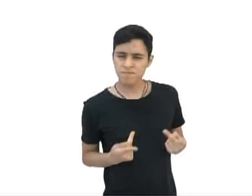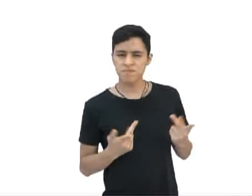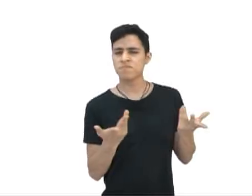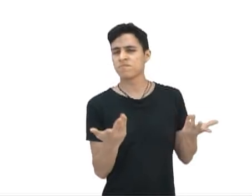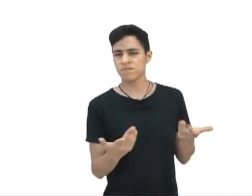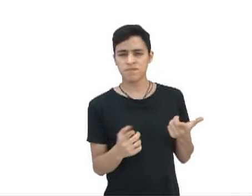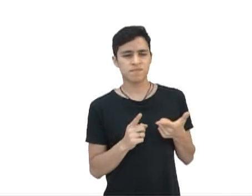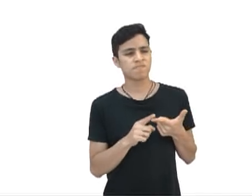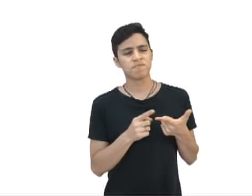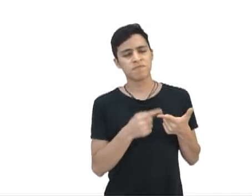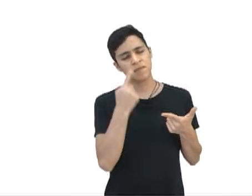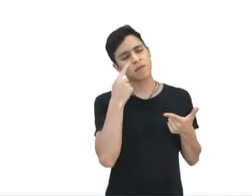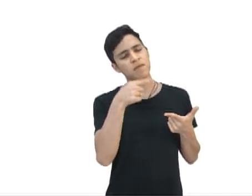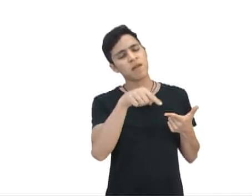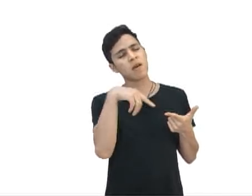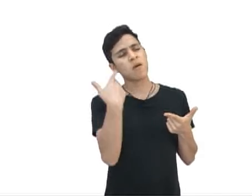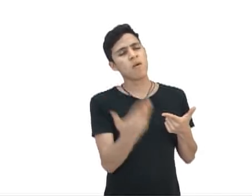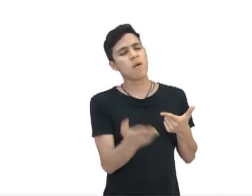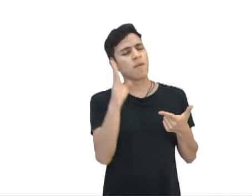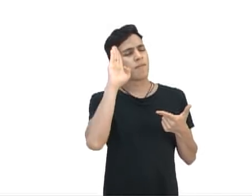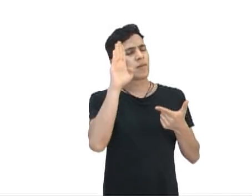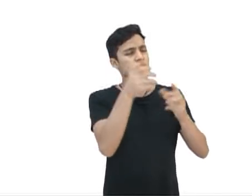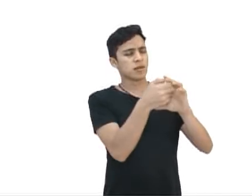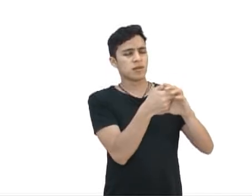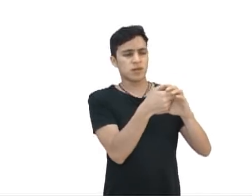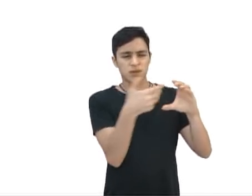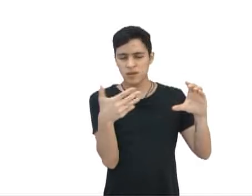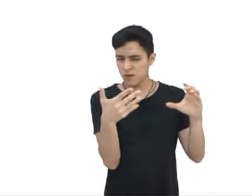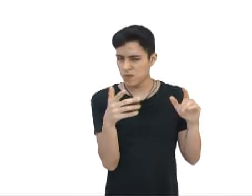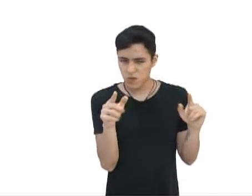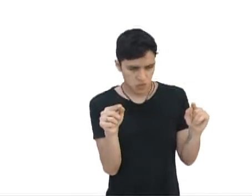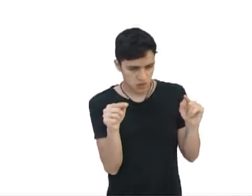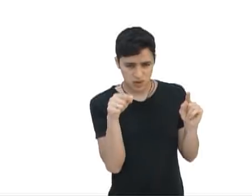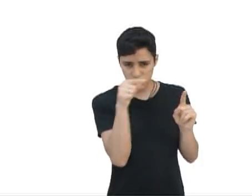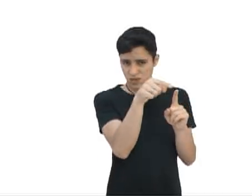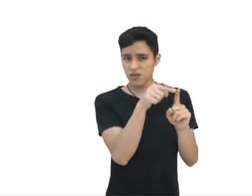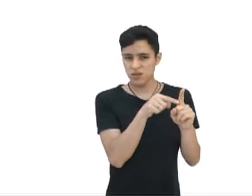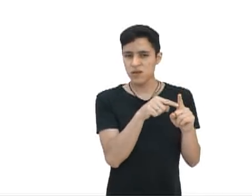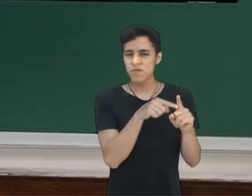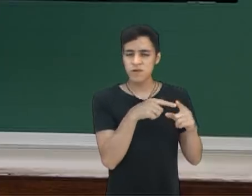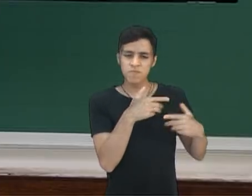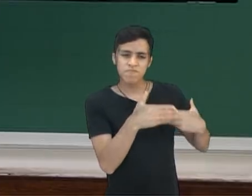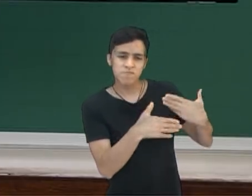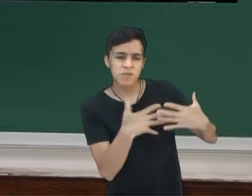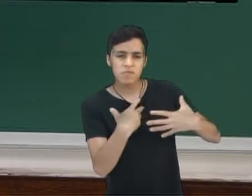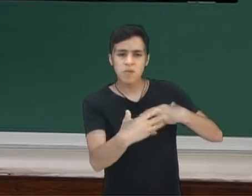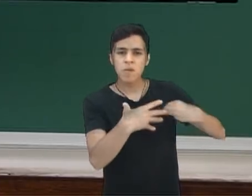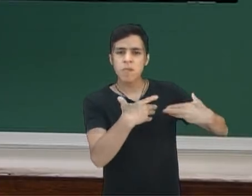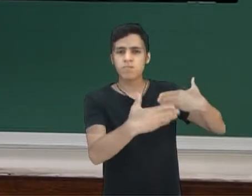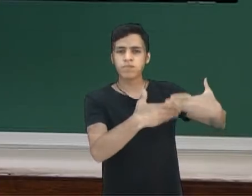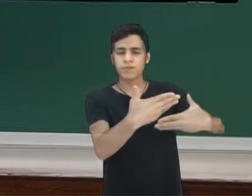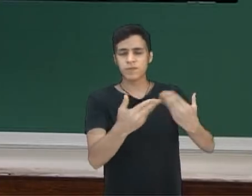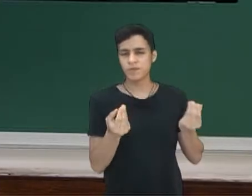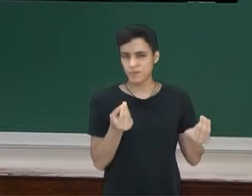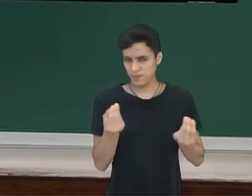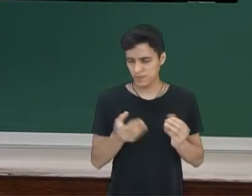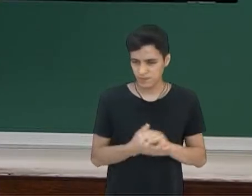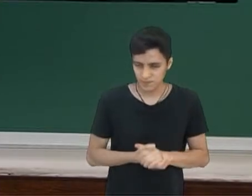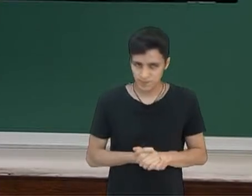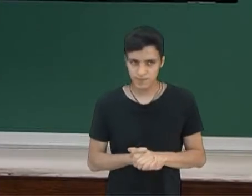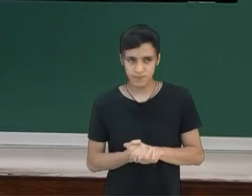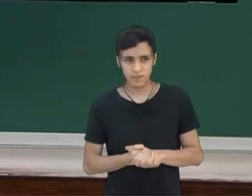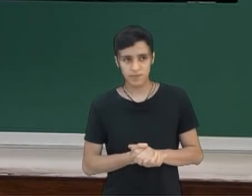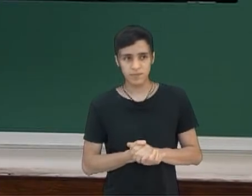e identificar as principais características, desse tipo de reprodução. E aí,